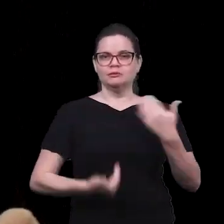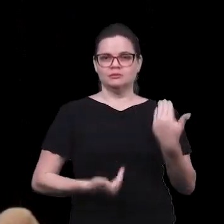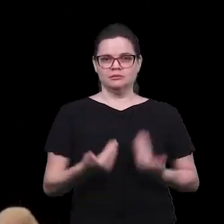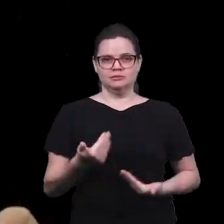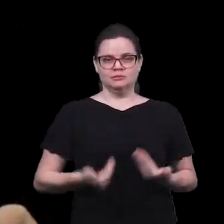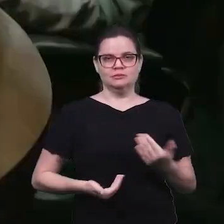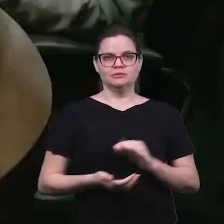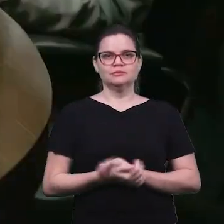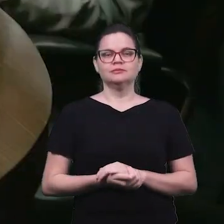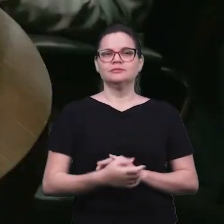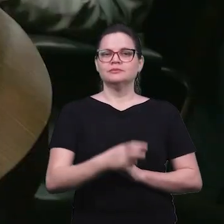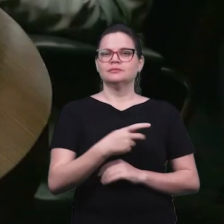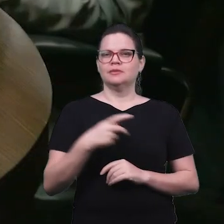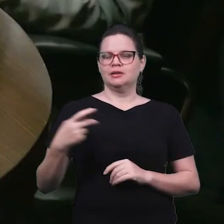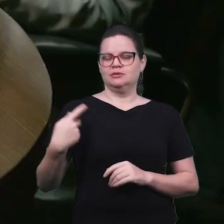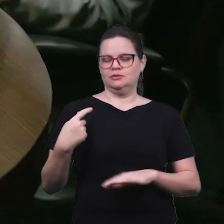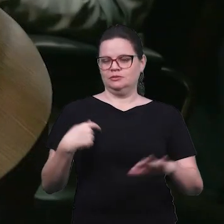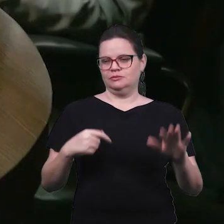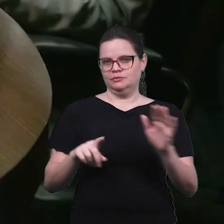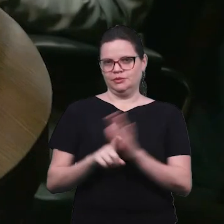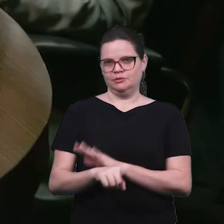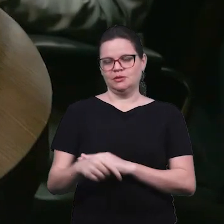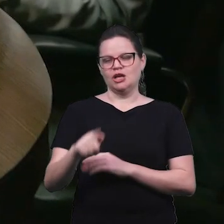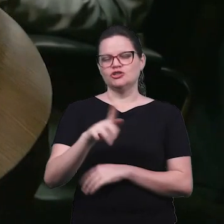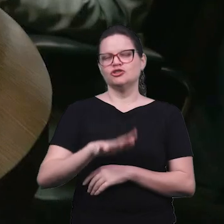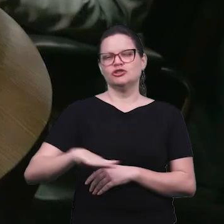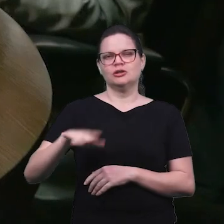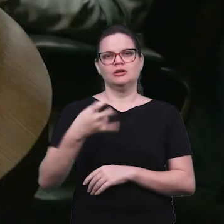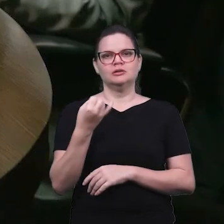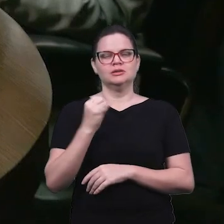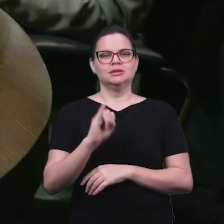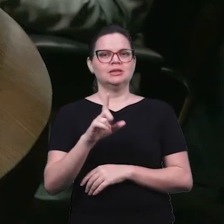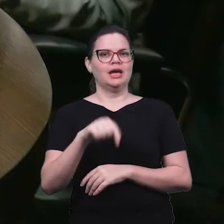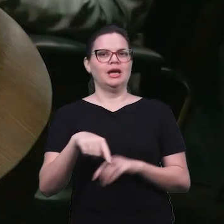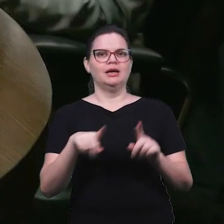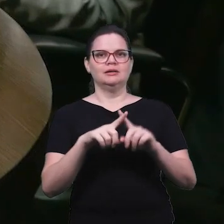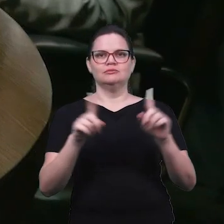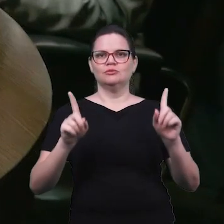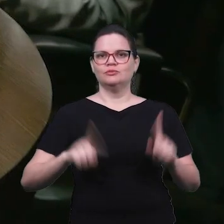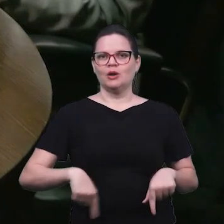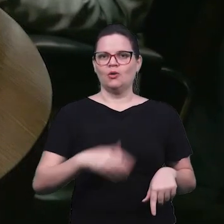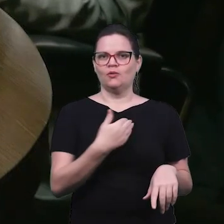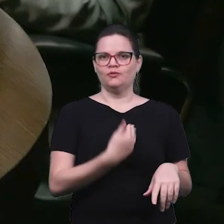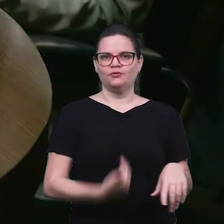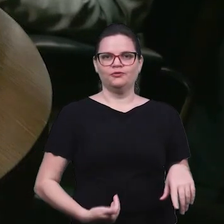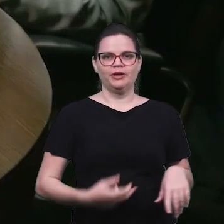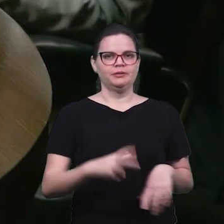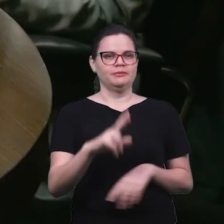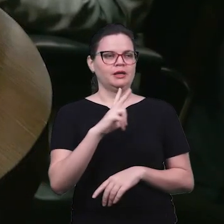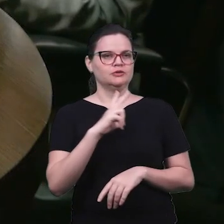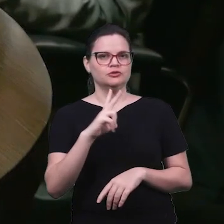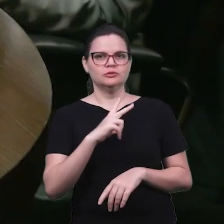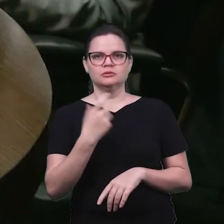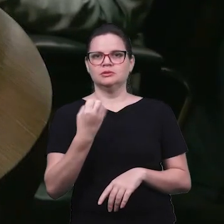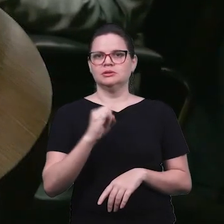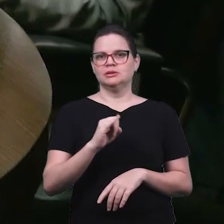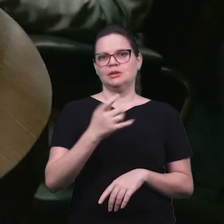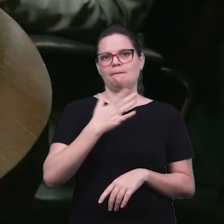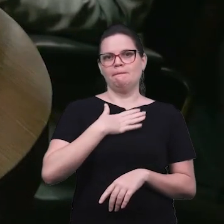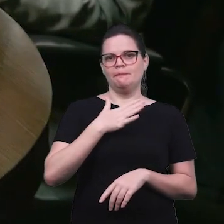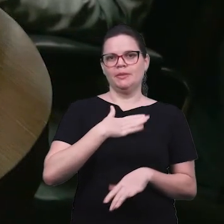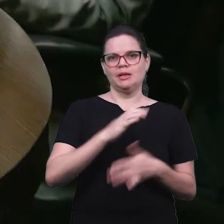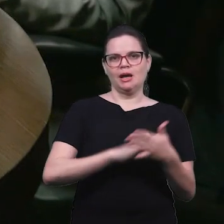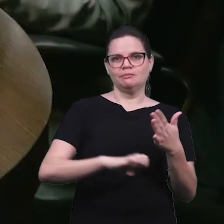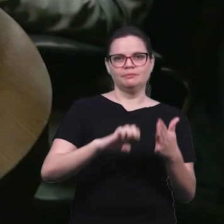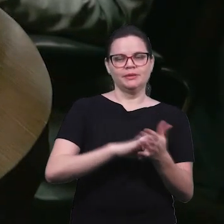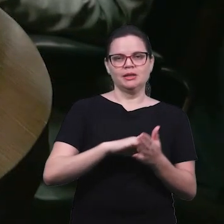Pastor, de forma geral, independente se é público, privado, se é dono de próprio